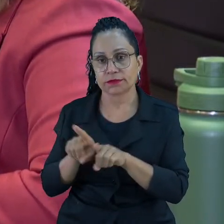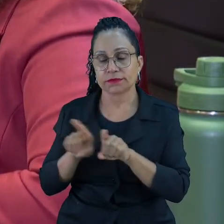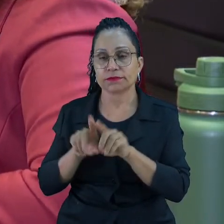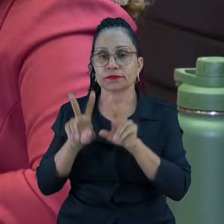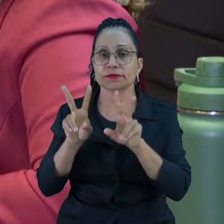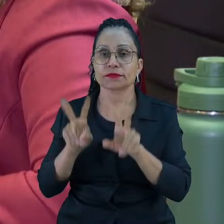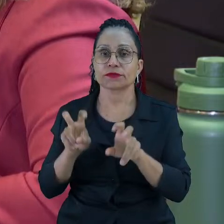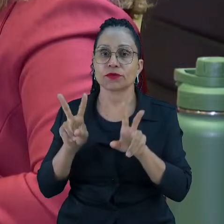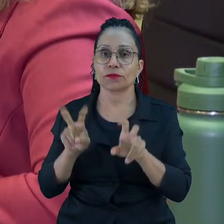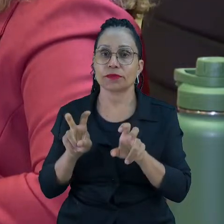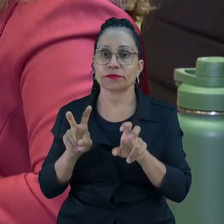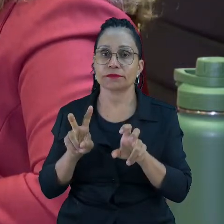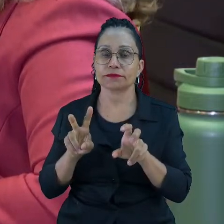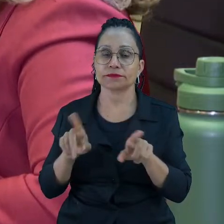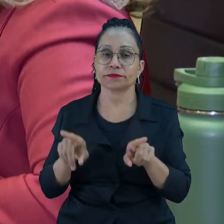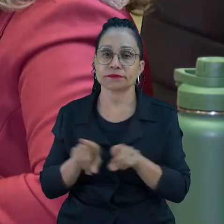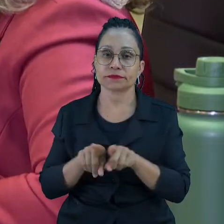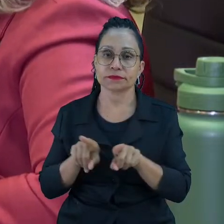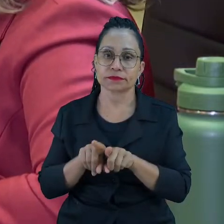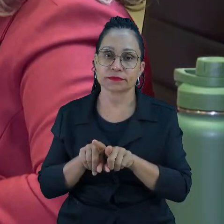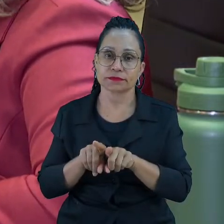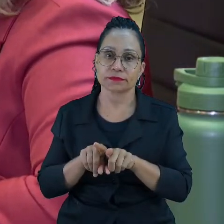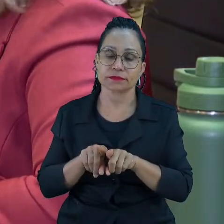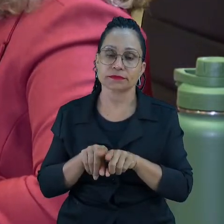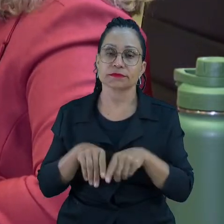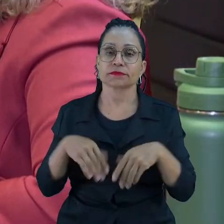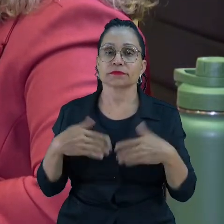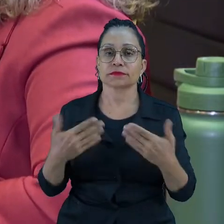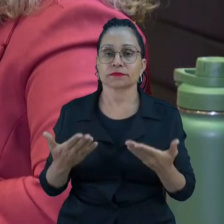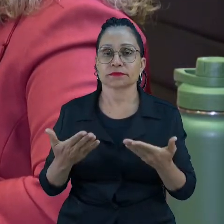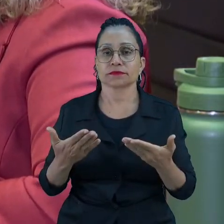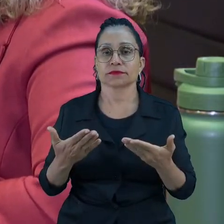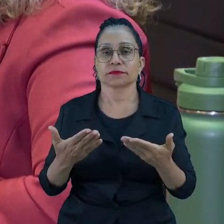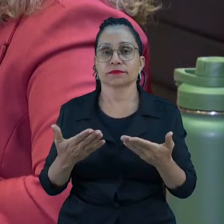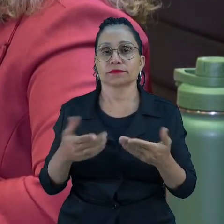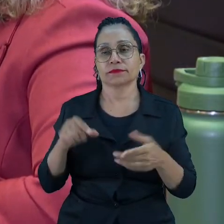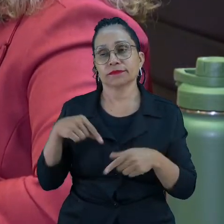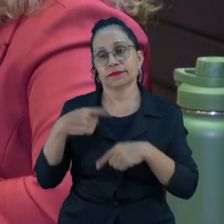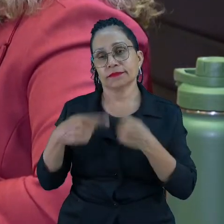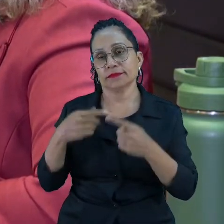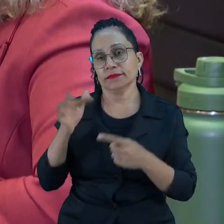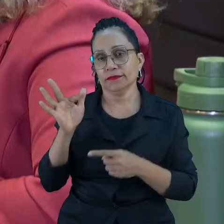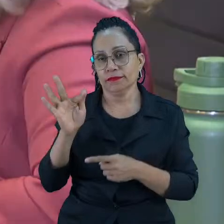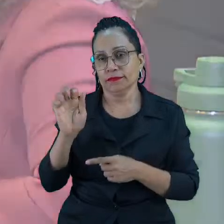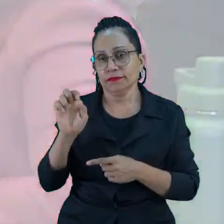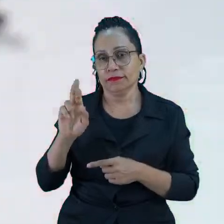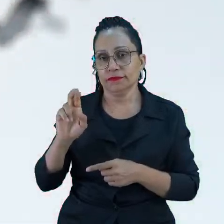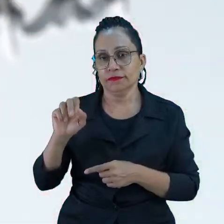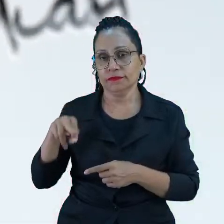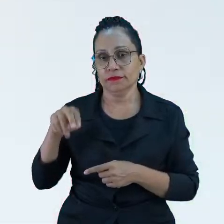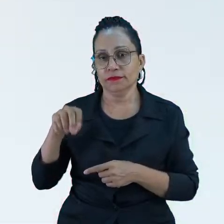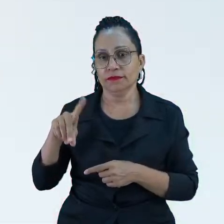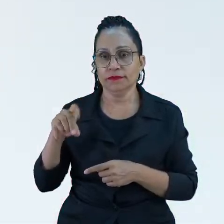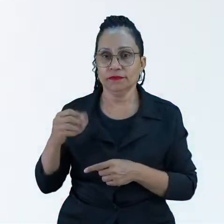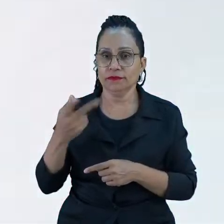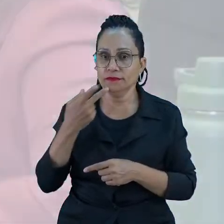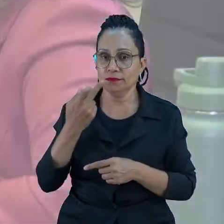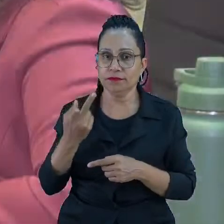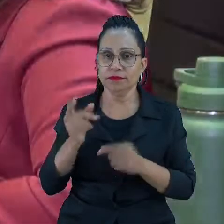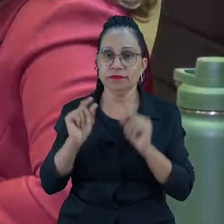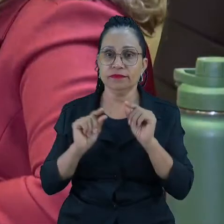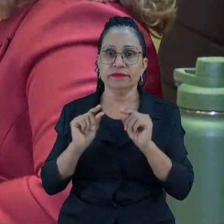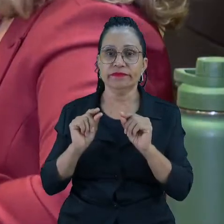essas questões. E tem também a questão que o Fernando acho que vai falar um pouquinho mais, que é do